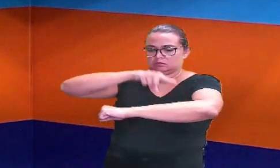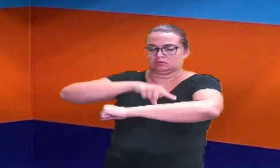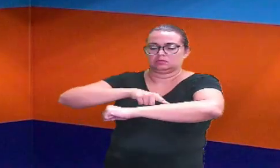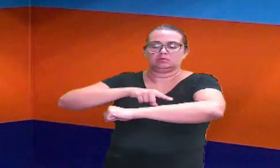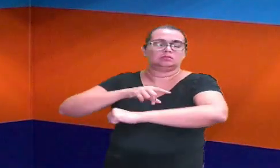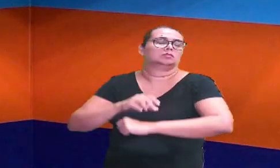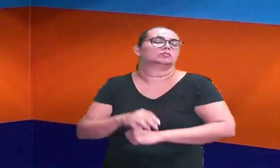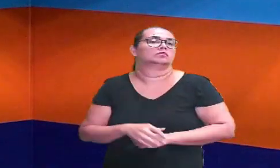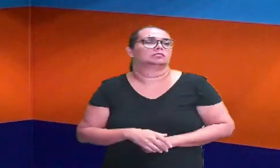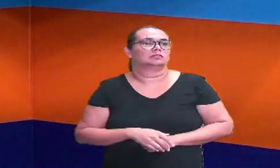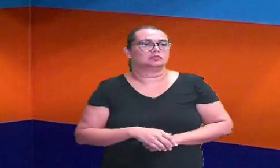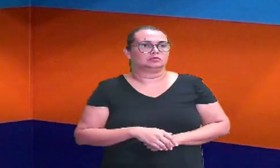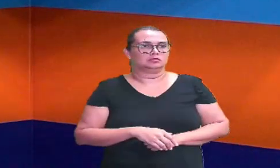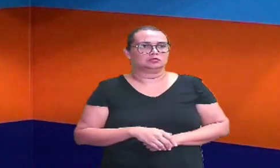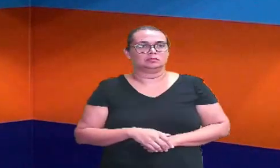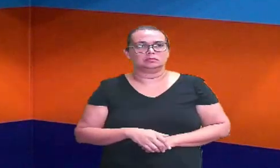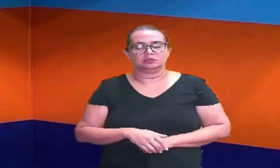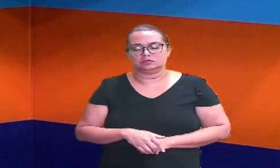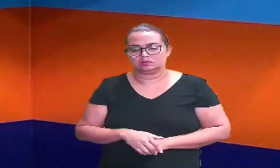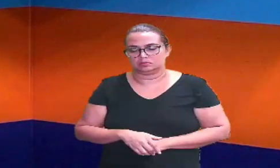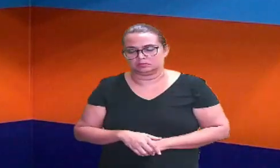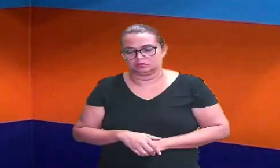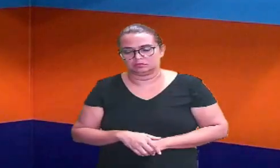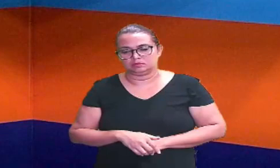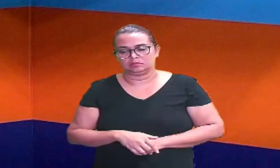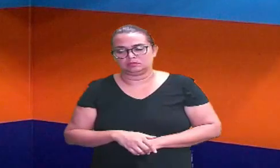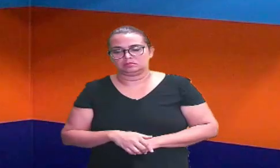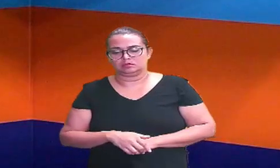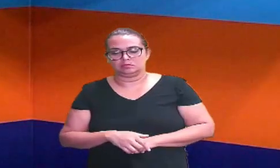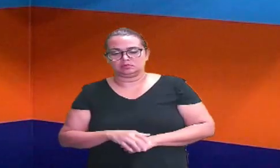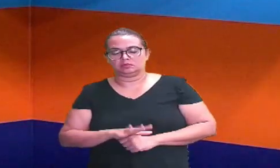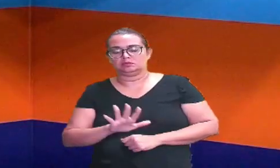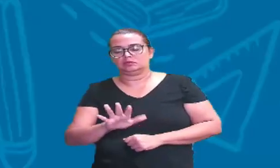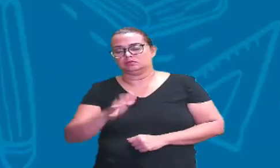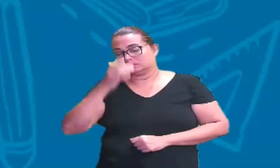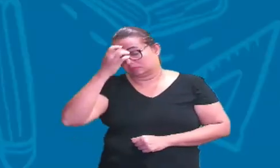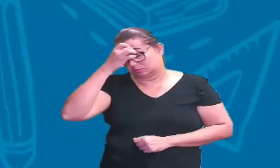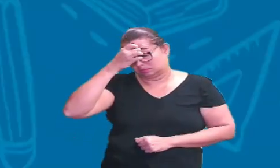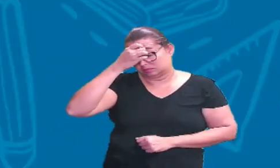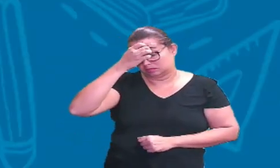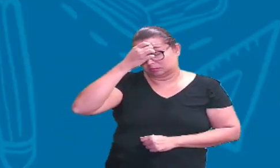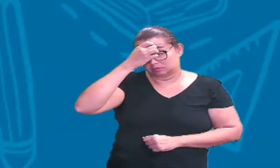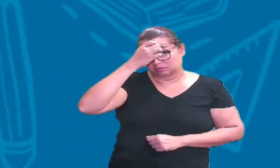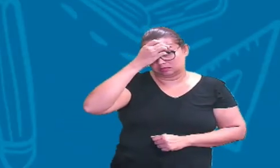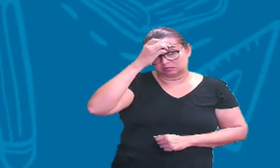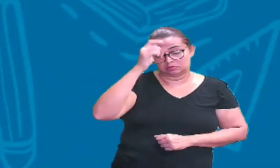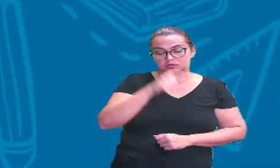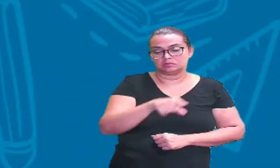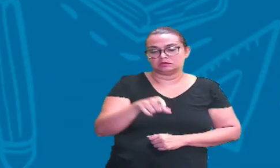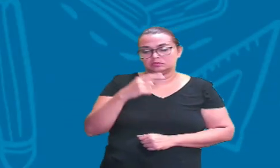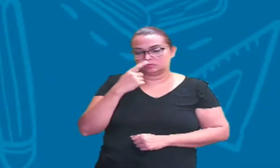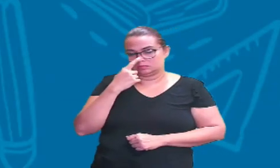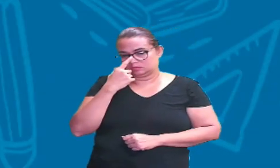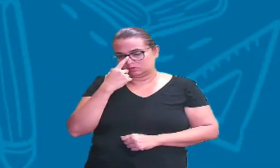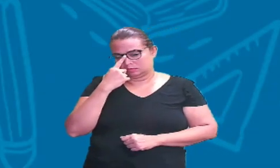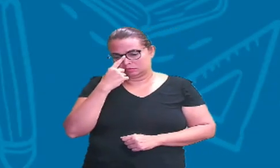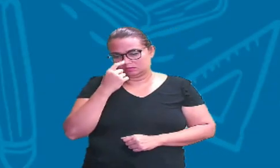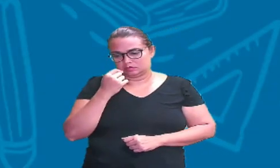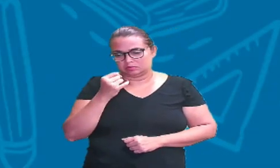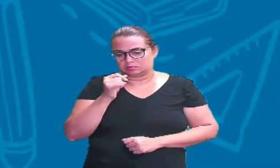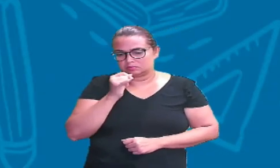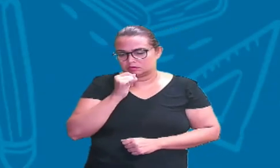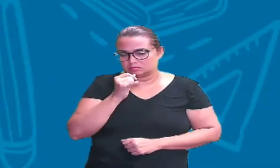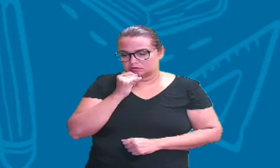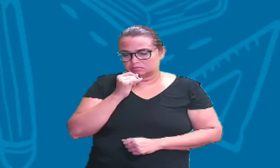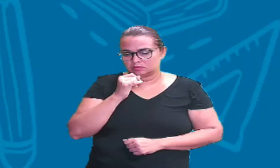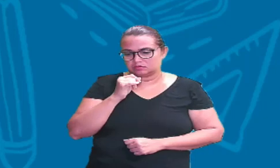completa, certo? Vamos imaginar agora, se eu pegar essa reta